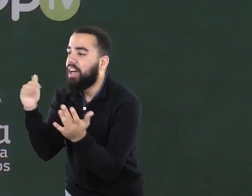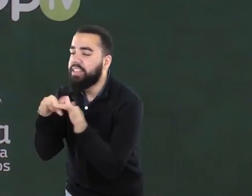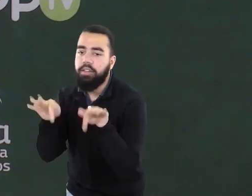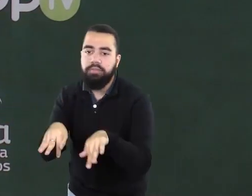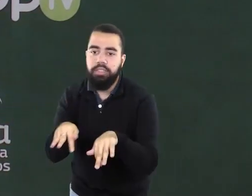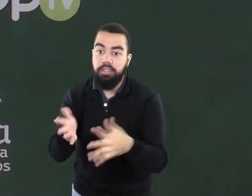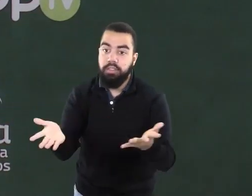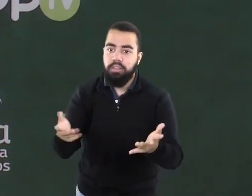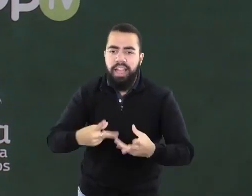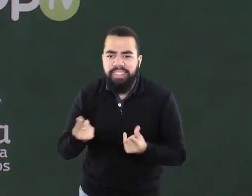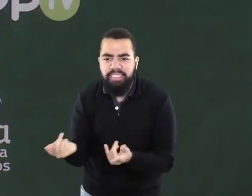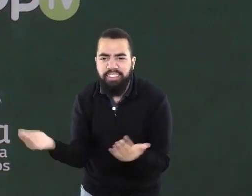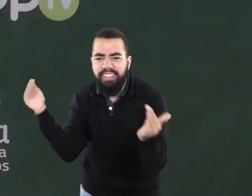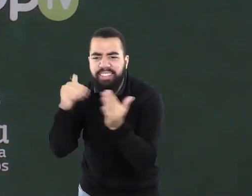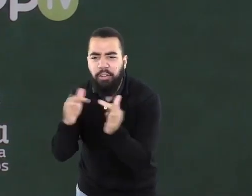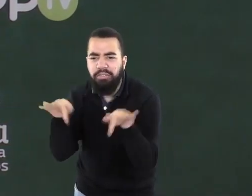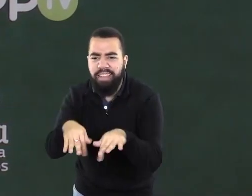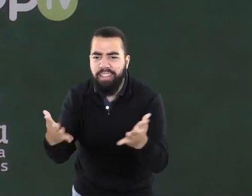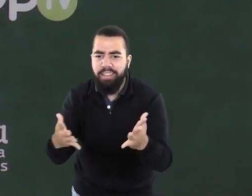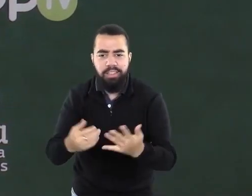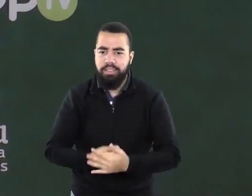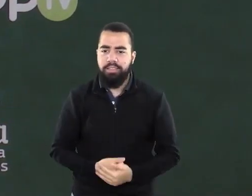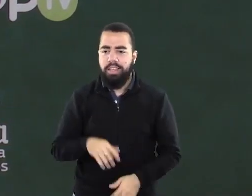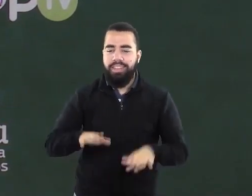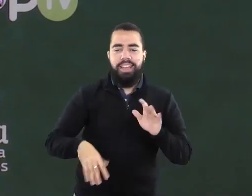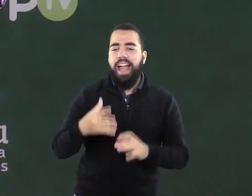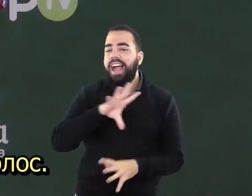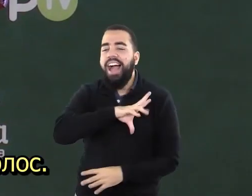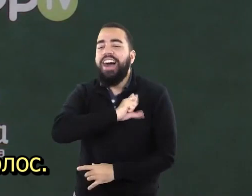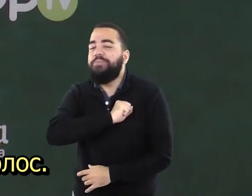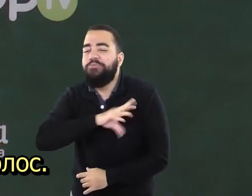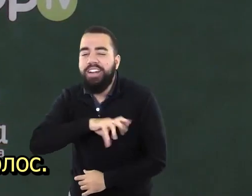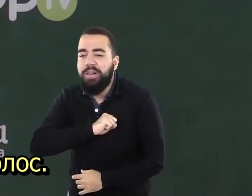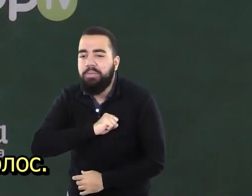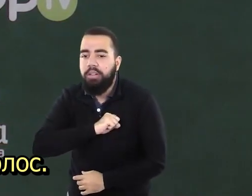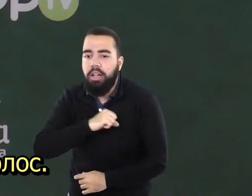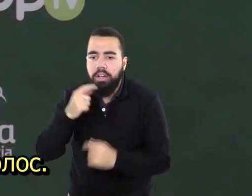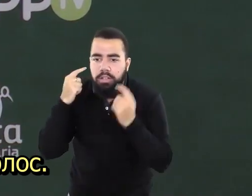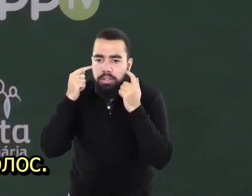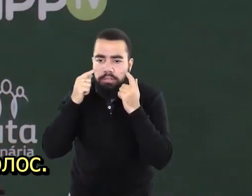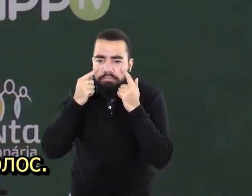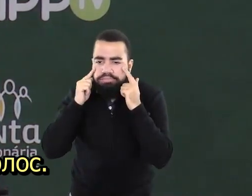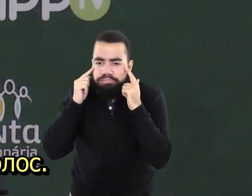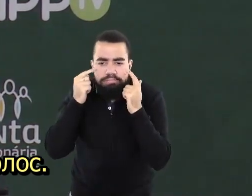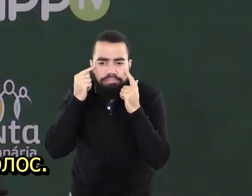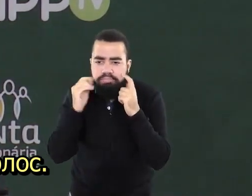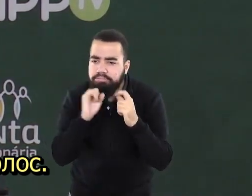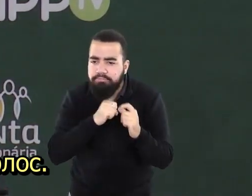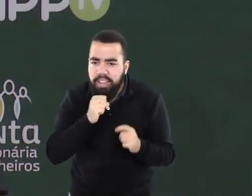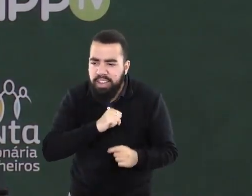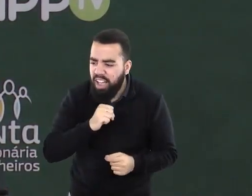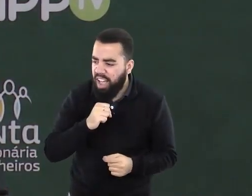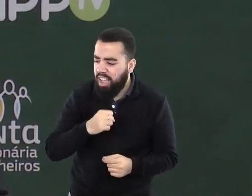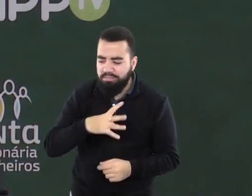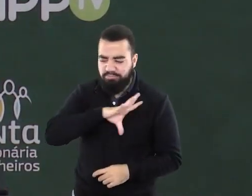É amar até a primeira ruga que aparece no rosto. É amar até o primeiro fio de cabelo branco que aparece.